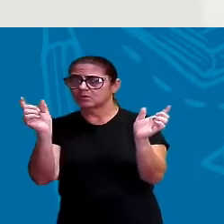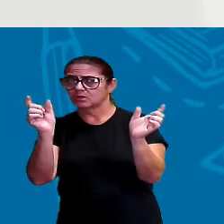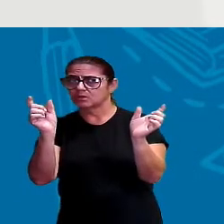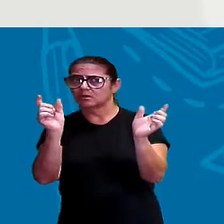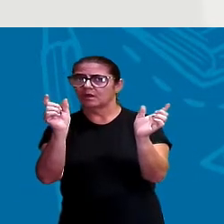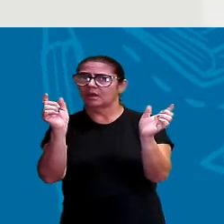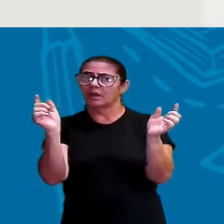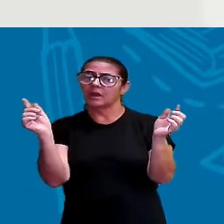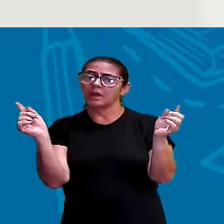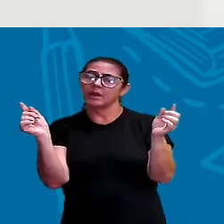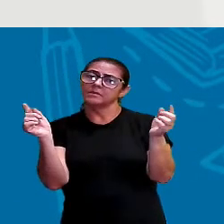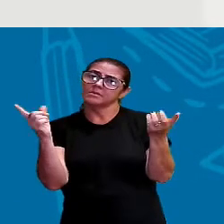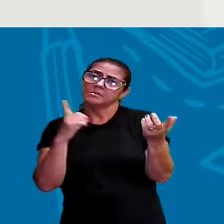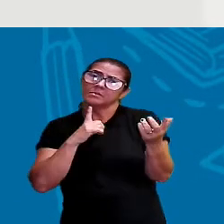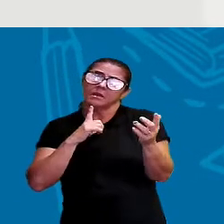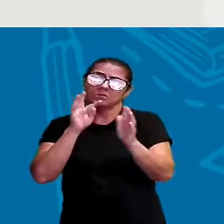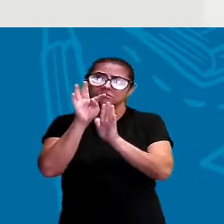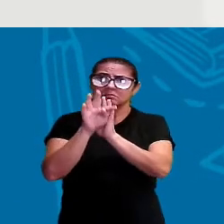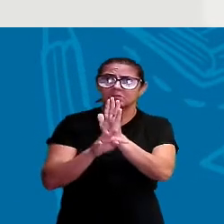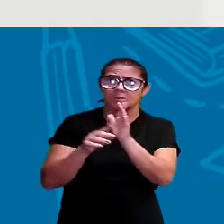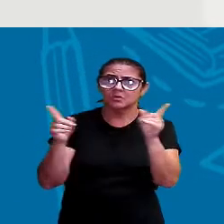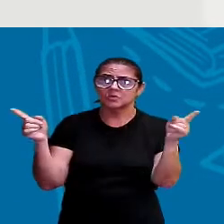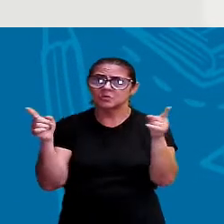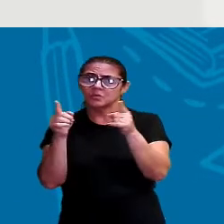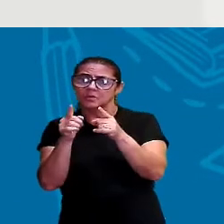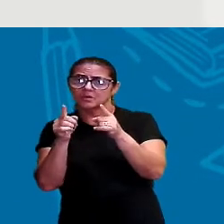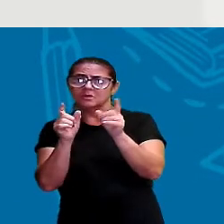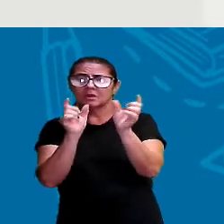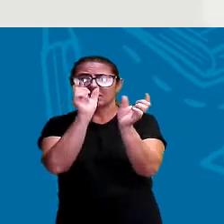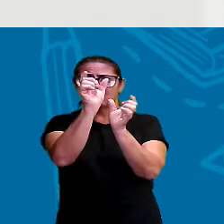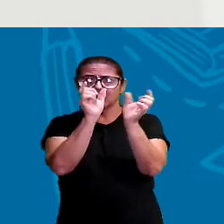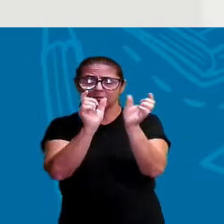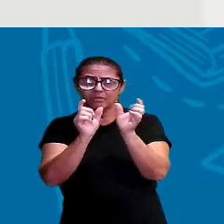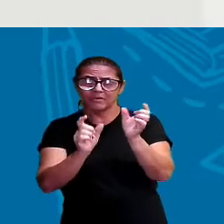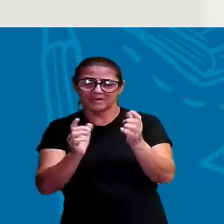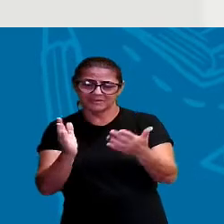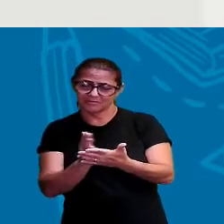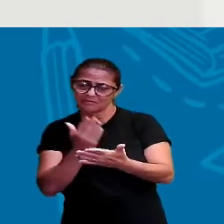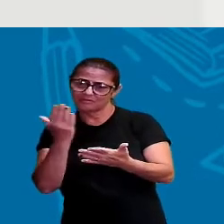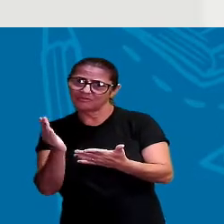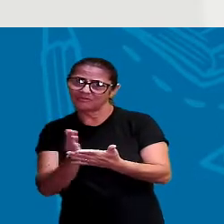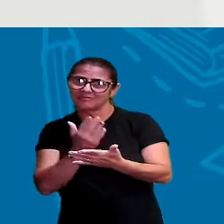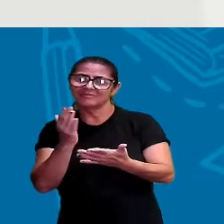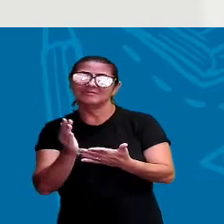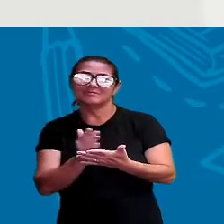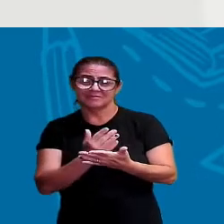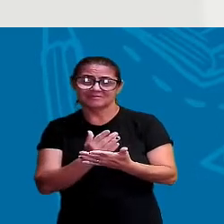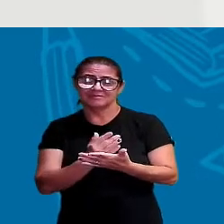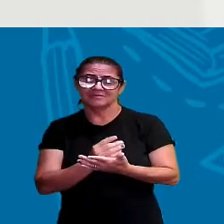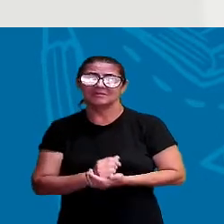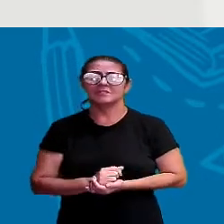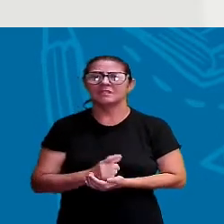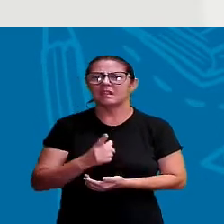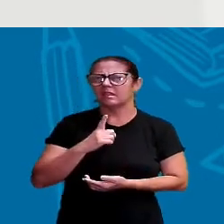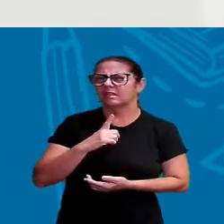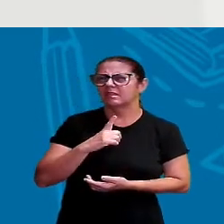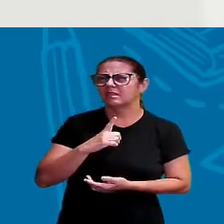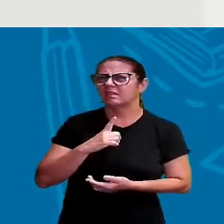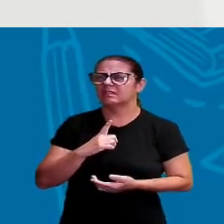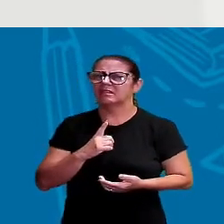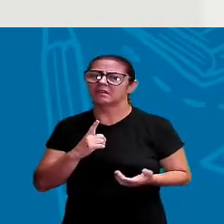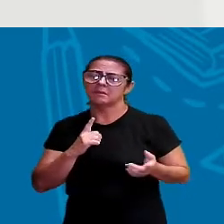maior, tá? História em quadrinho é que a gente vê muito em gibi. Então, os gibis que a gente tem no nosso dia a dia é uma história em quadrinho, porque